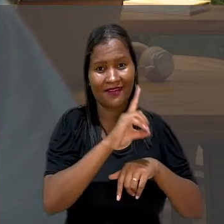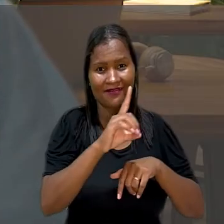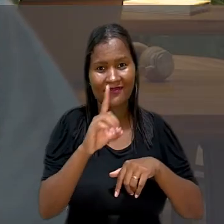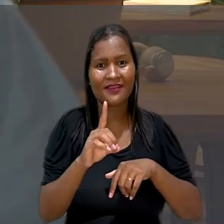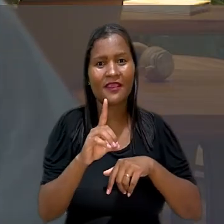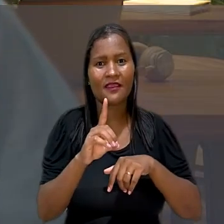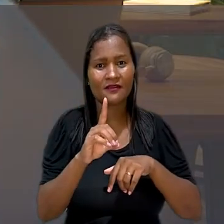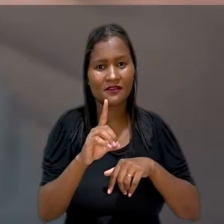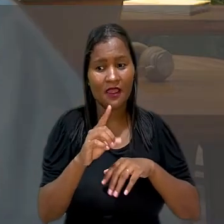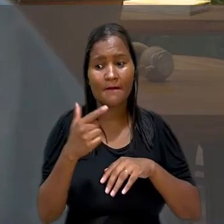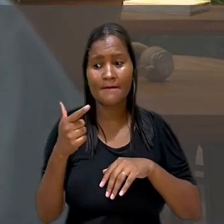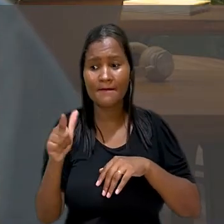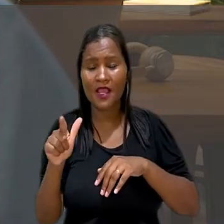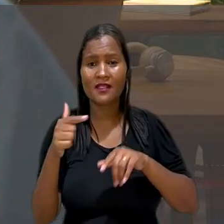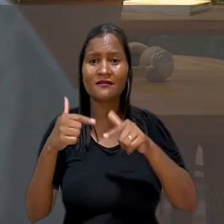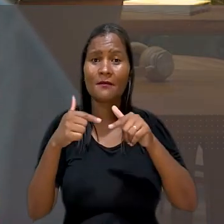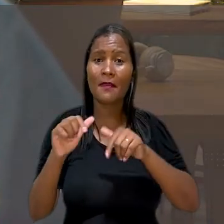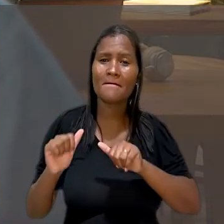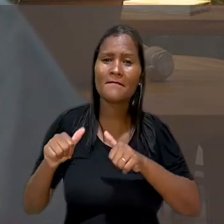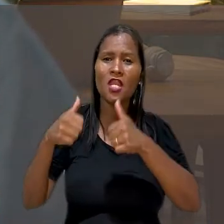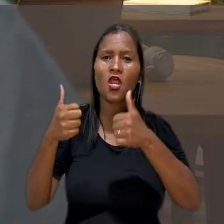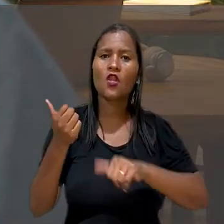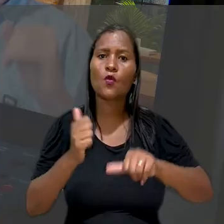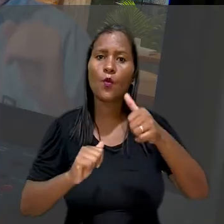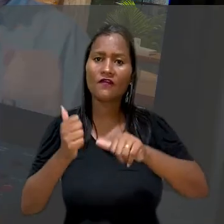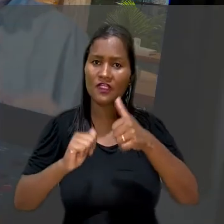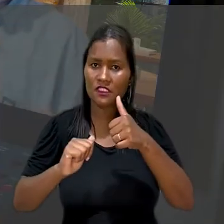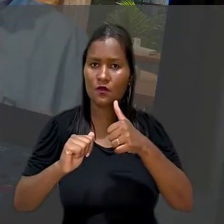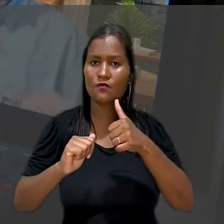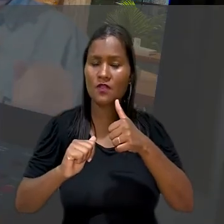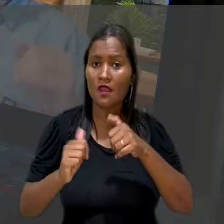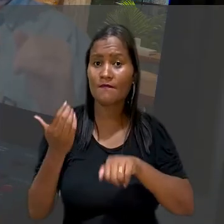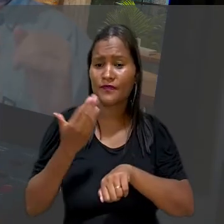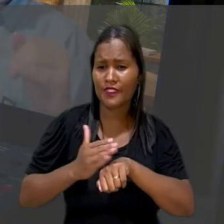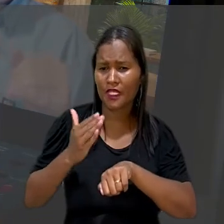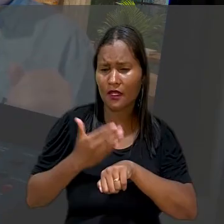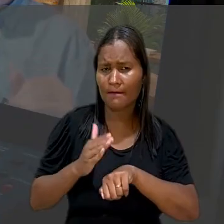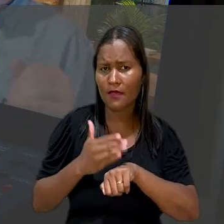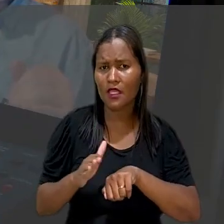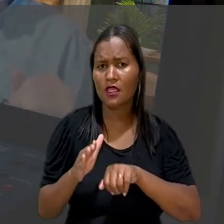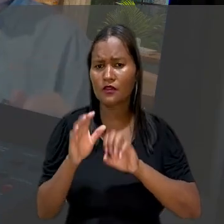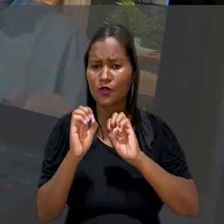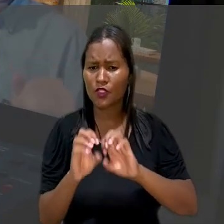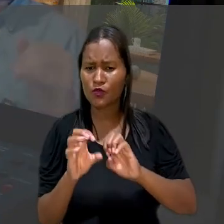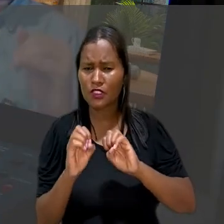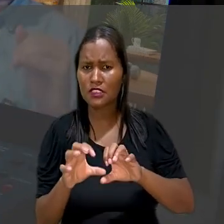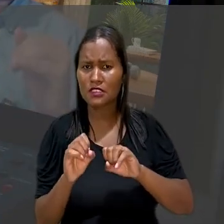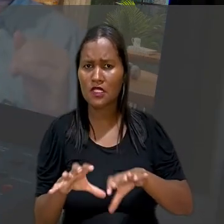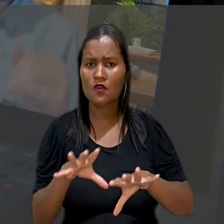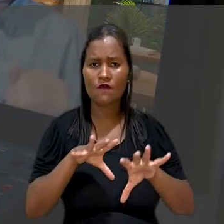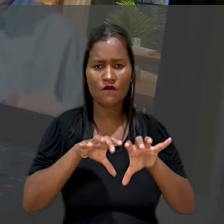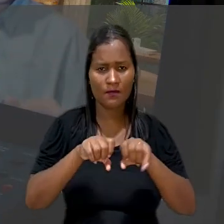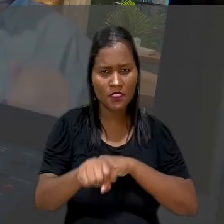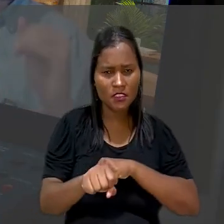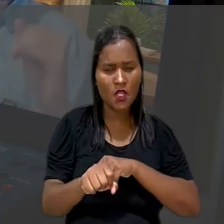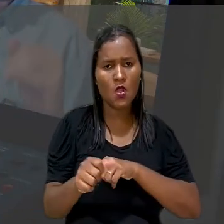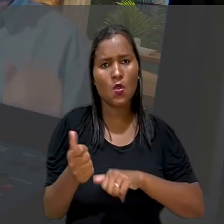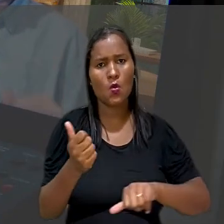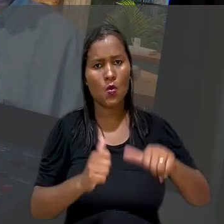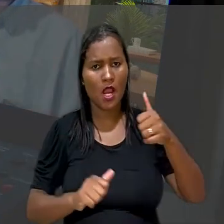DDD para empregos de uma melhor qualificação. Treinamento, educação,